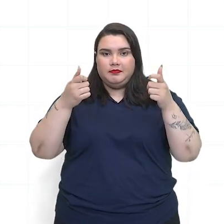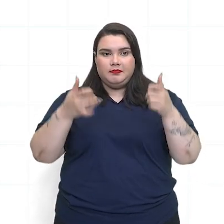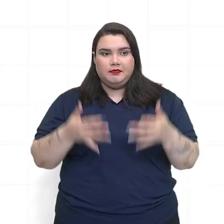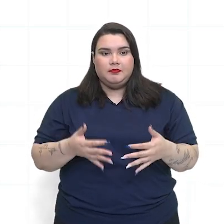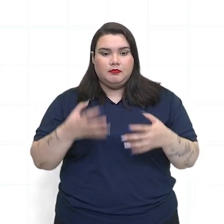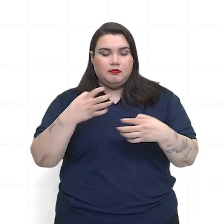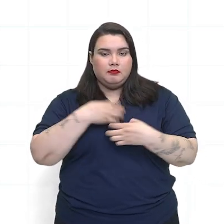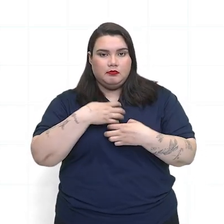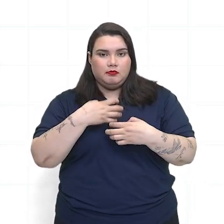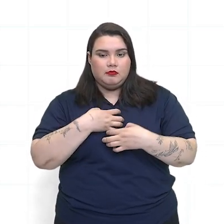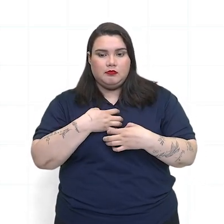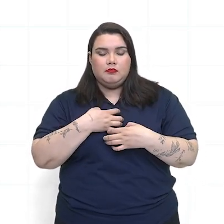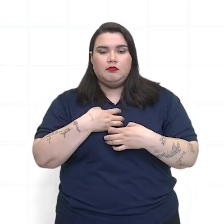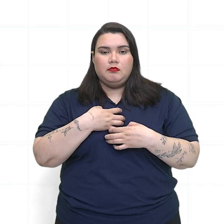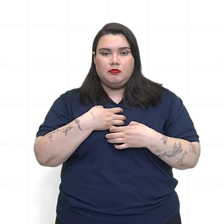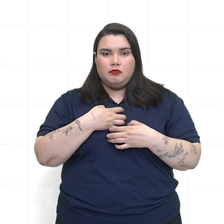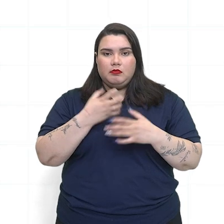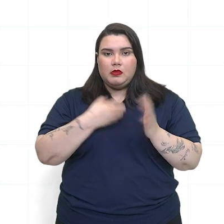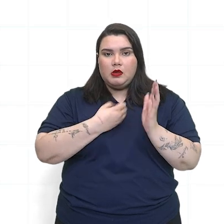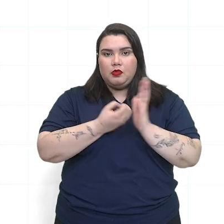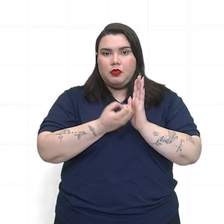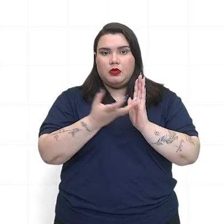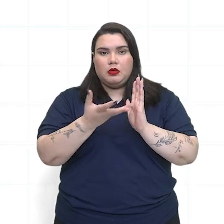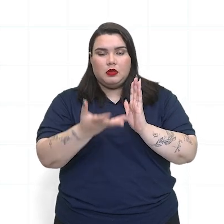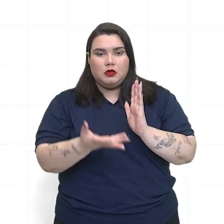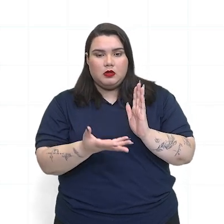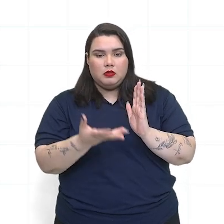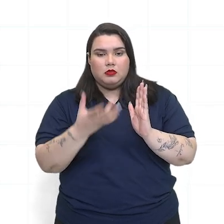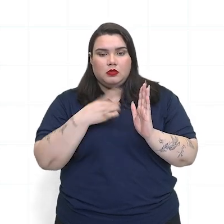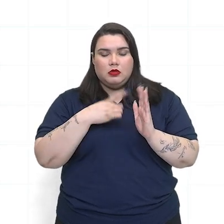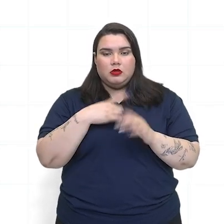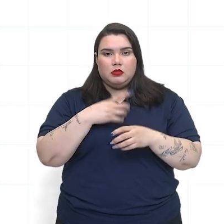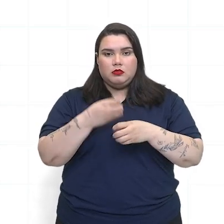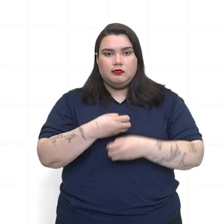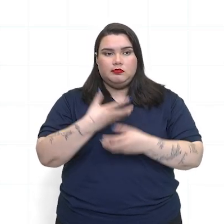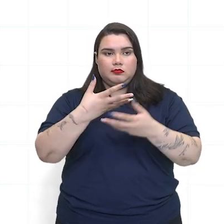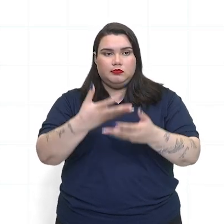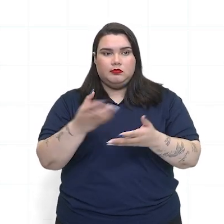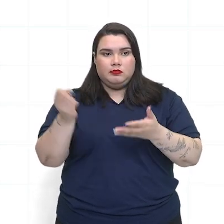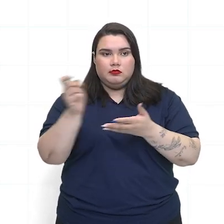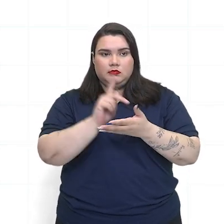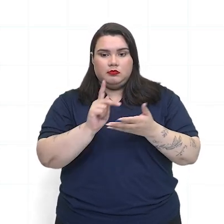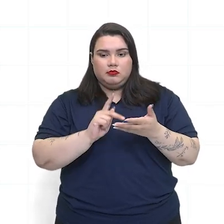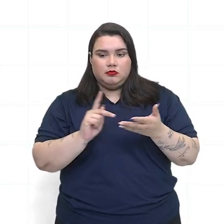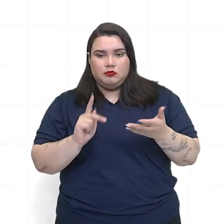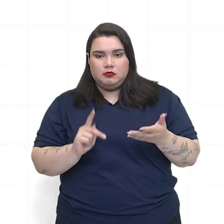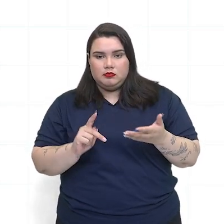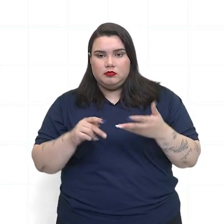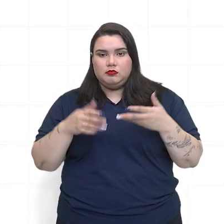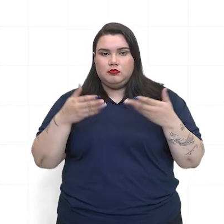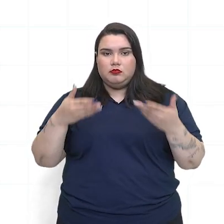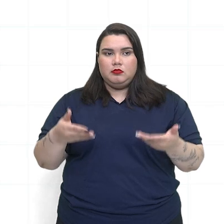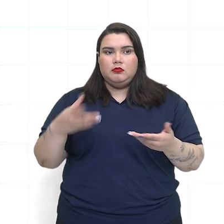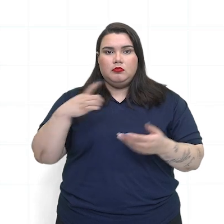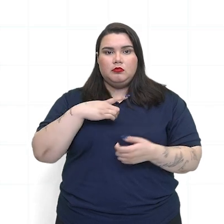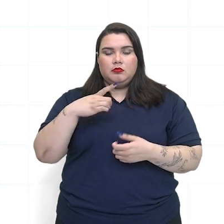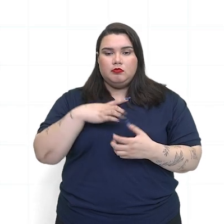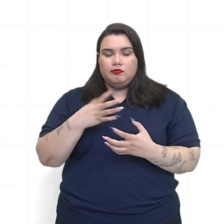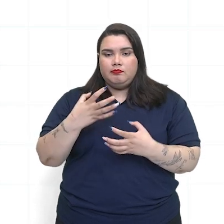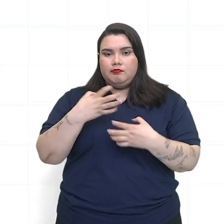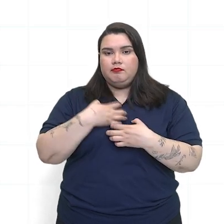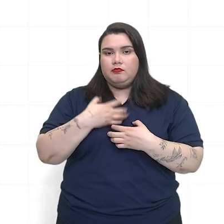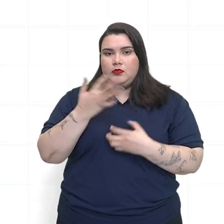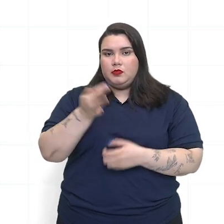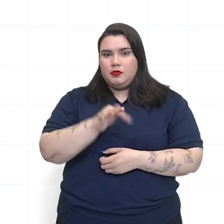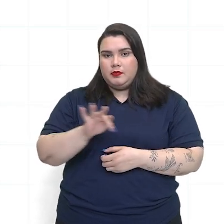sentimento, né, que o eu poético, o eu lírico, expressa no poema e que ele está sentindo a